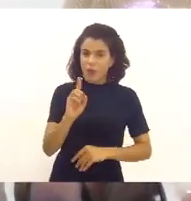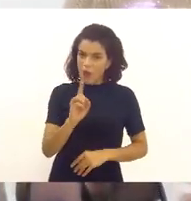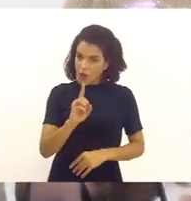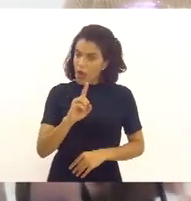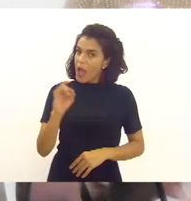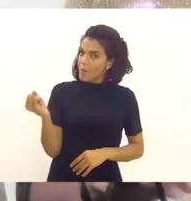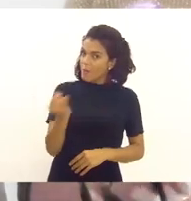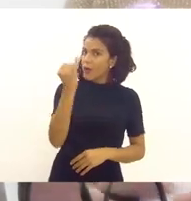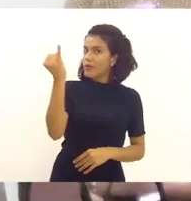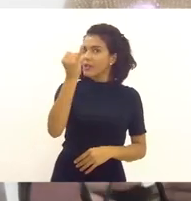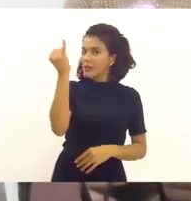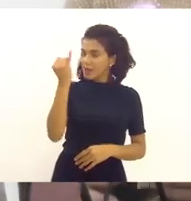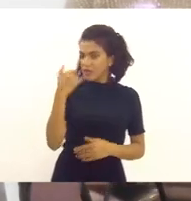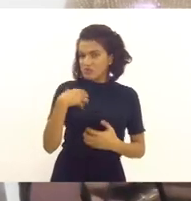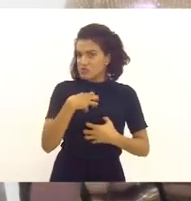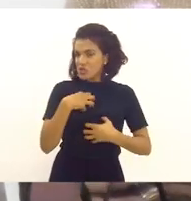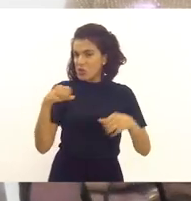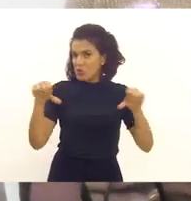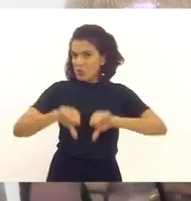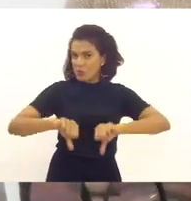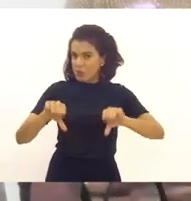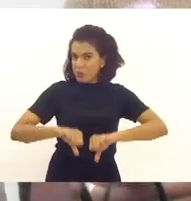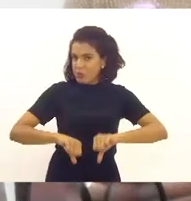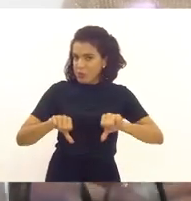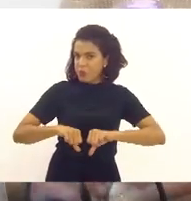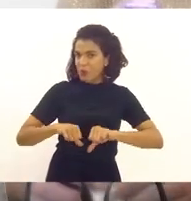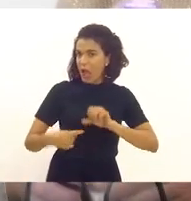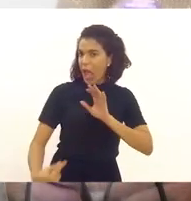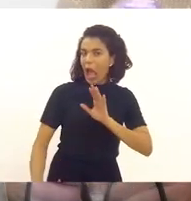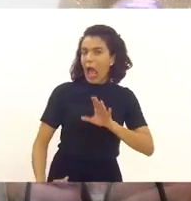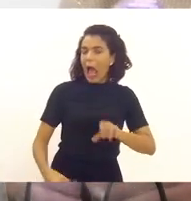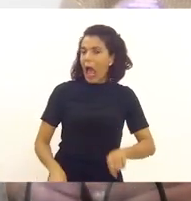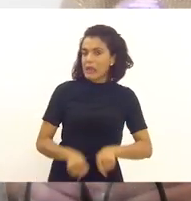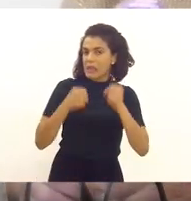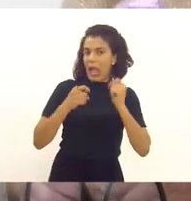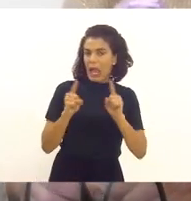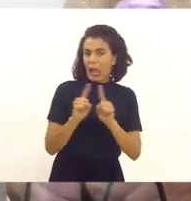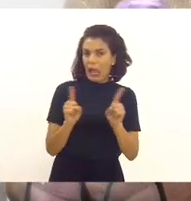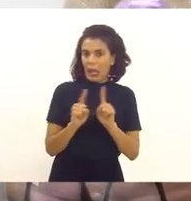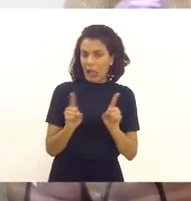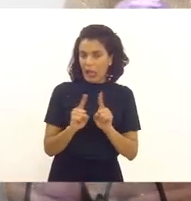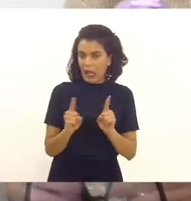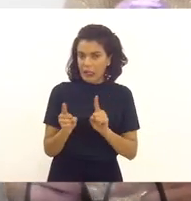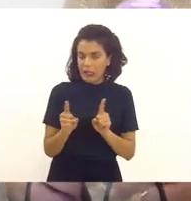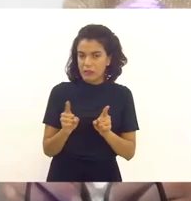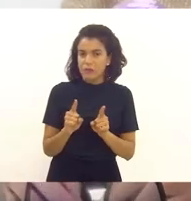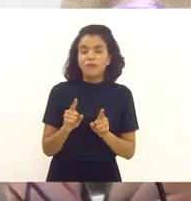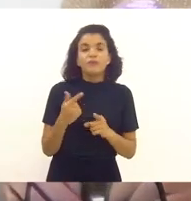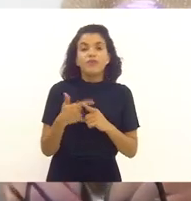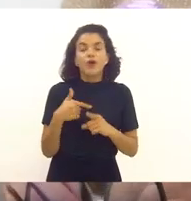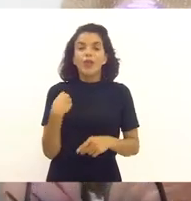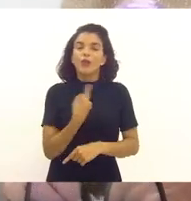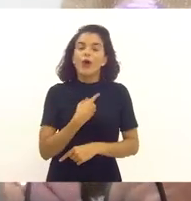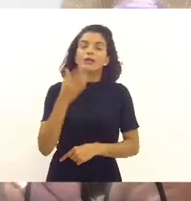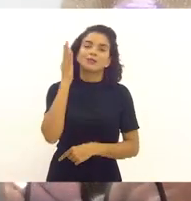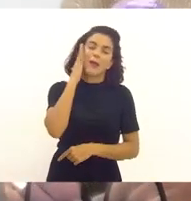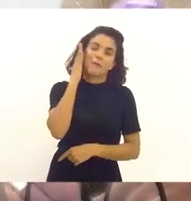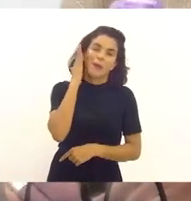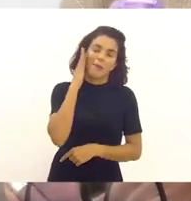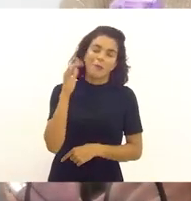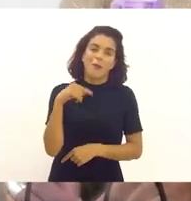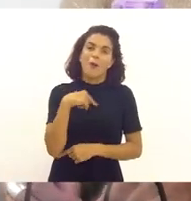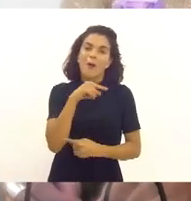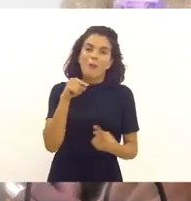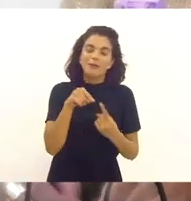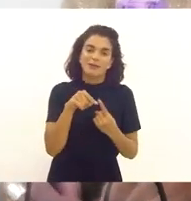gente receber esse feedback a gente não se sente ofendida a gente não se sente atacada Renata nesse momento porque nós sabemos o que nós tentamos